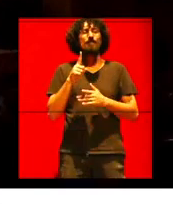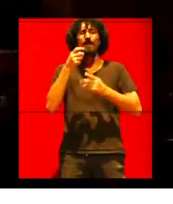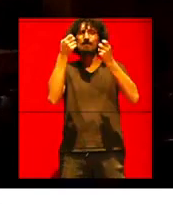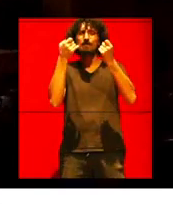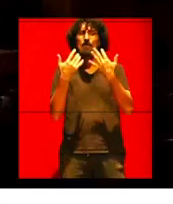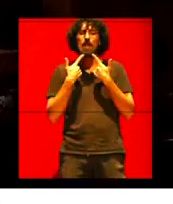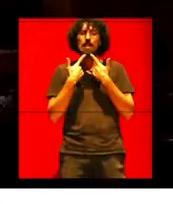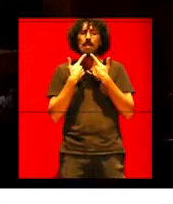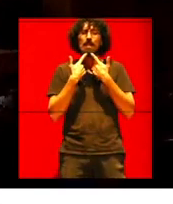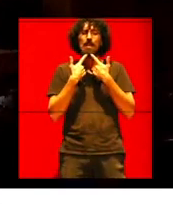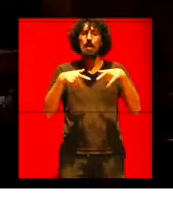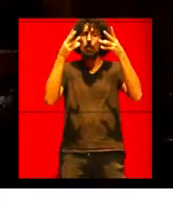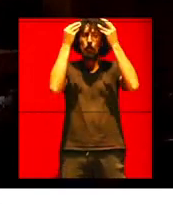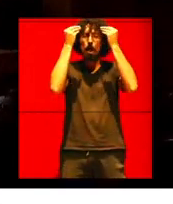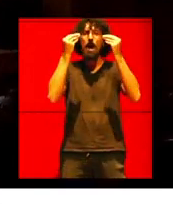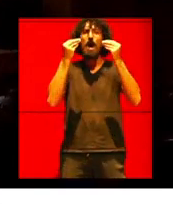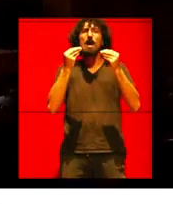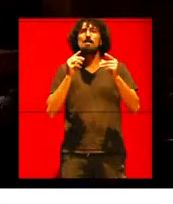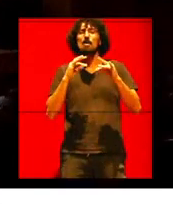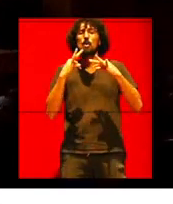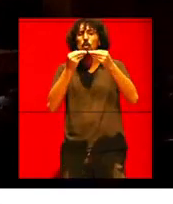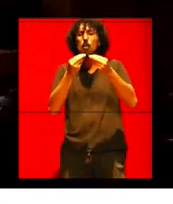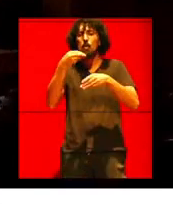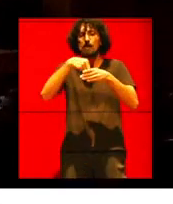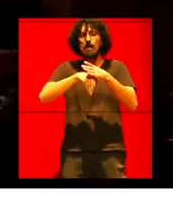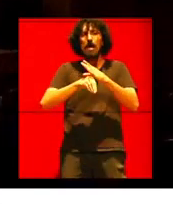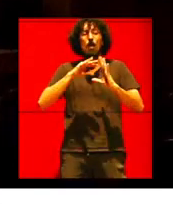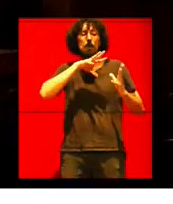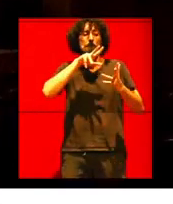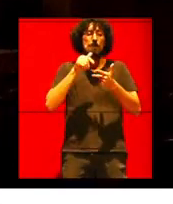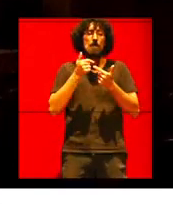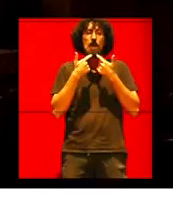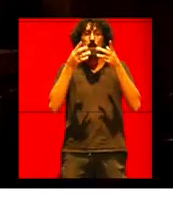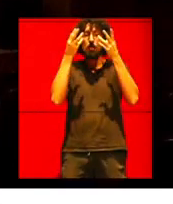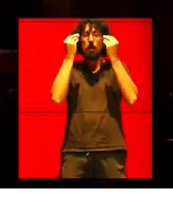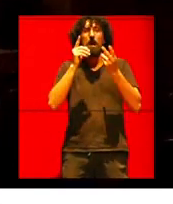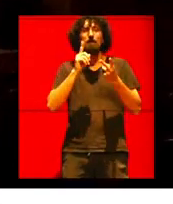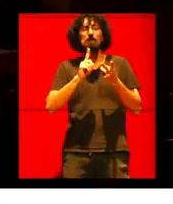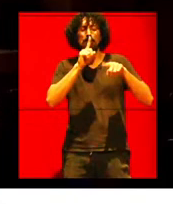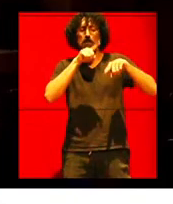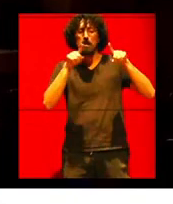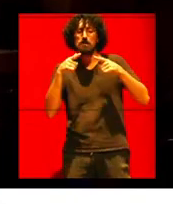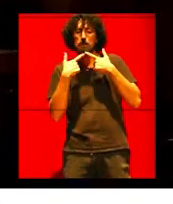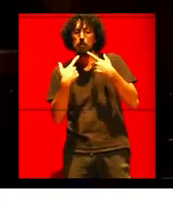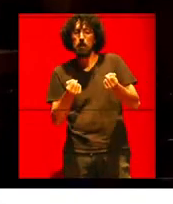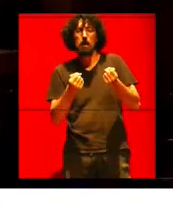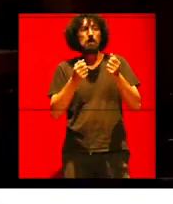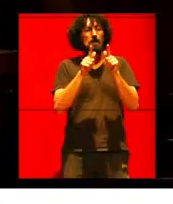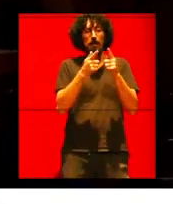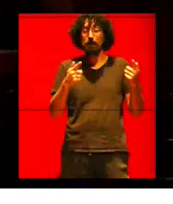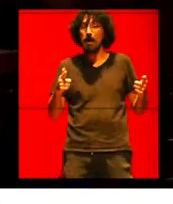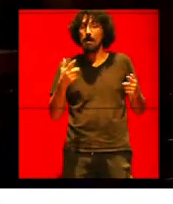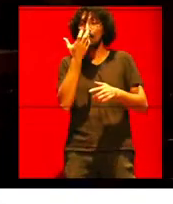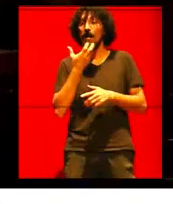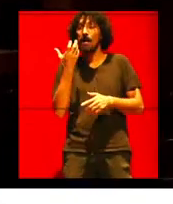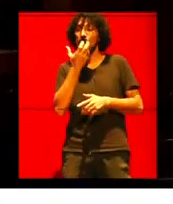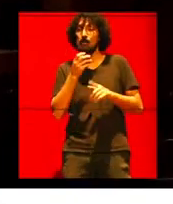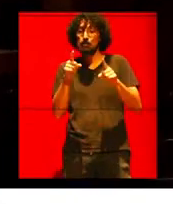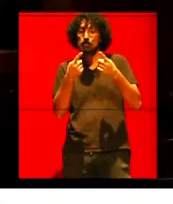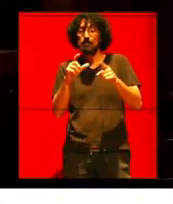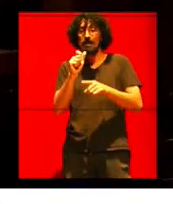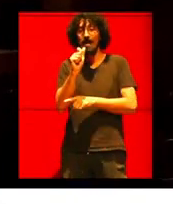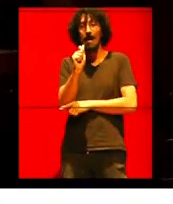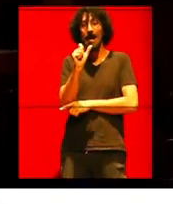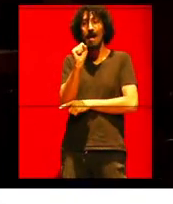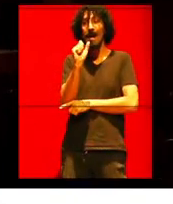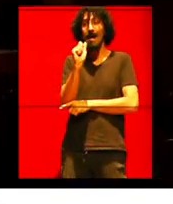que acontece no universo da linguagem. Vocês tiveram variação linguística, um pouco de gramática. Ela cantou aqui, né... Asa Branca, e